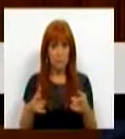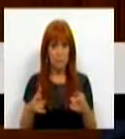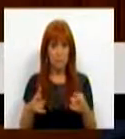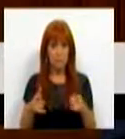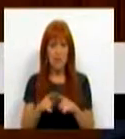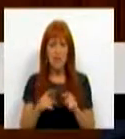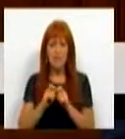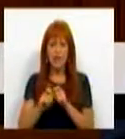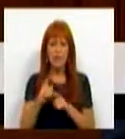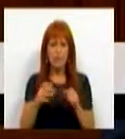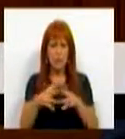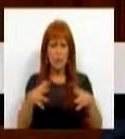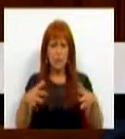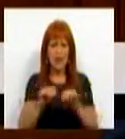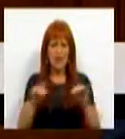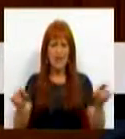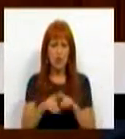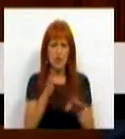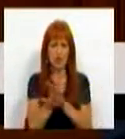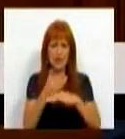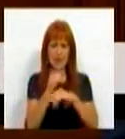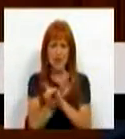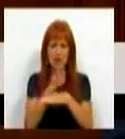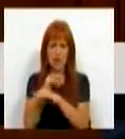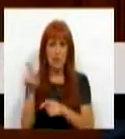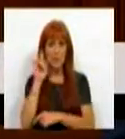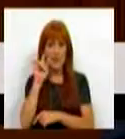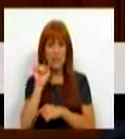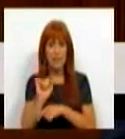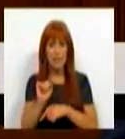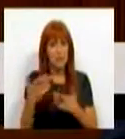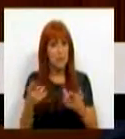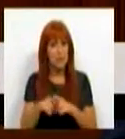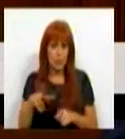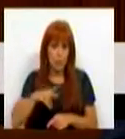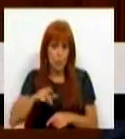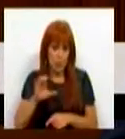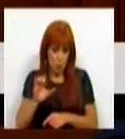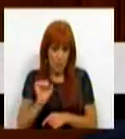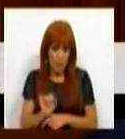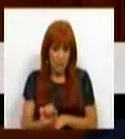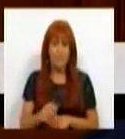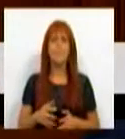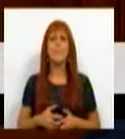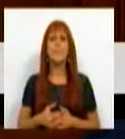numa definição de expansão a nível das agências, essencialmente em Portugal continental.